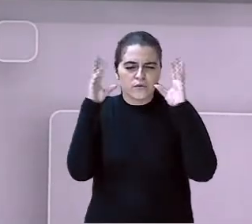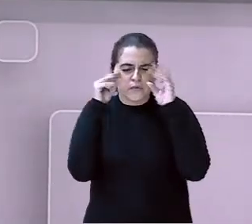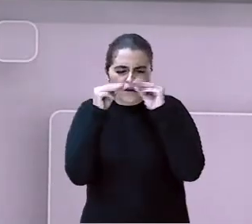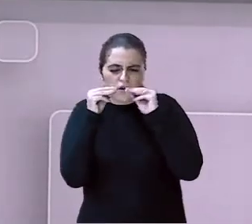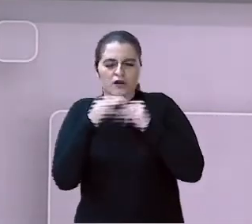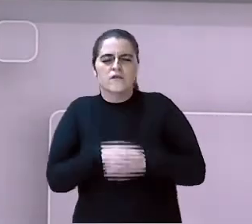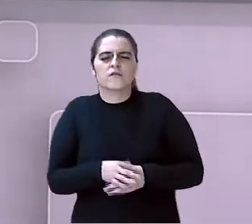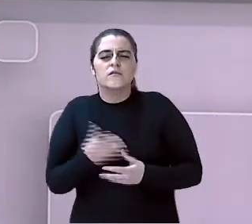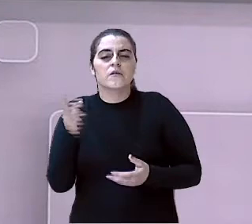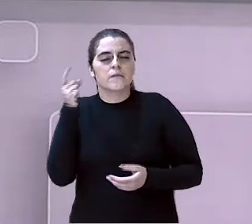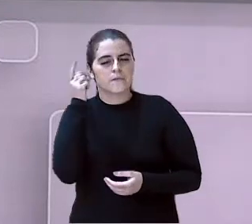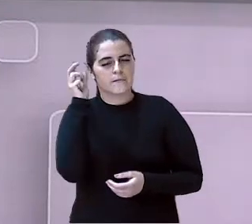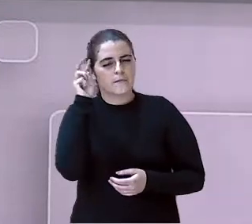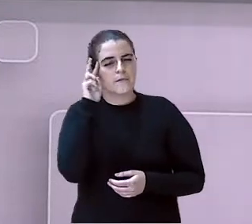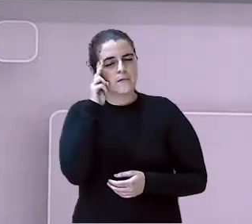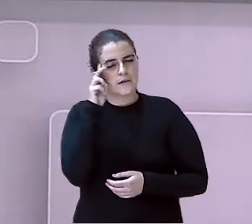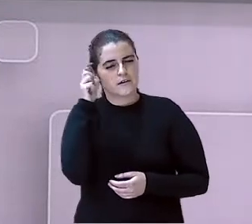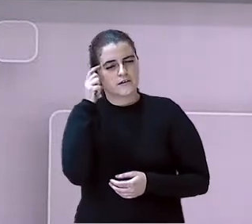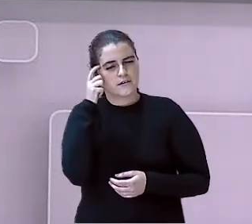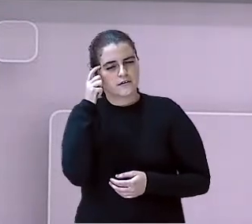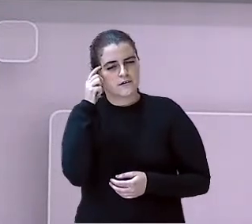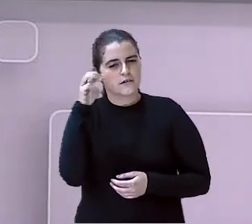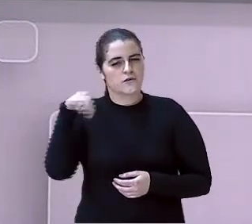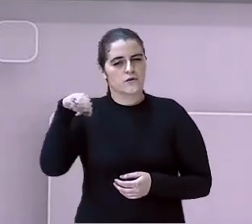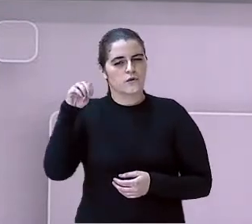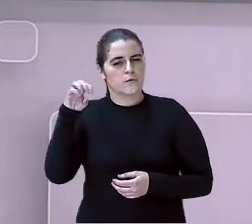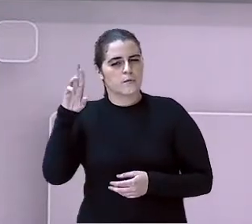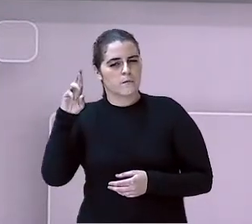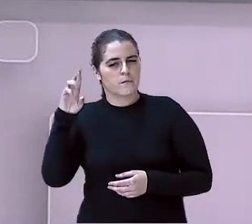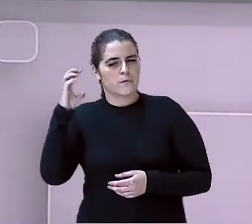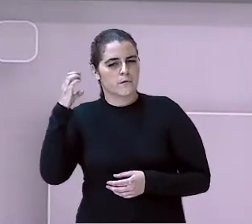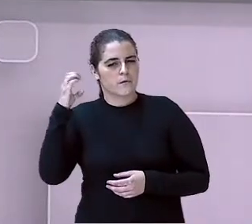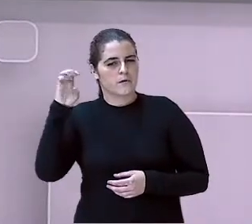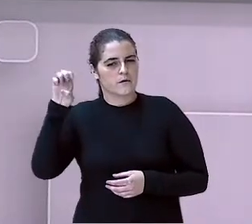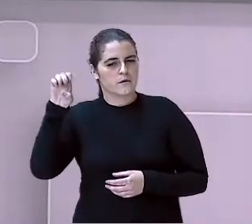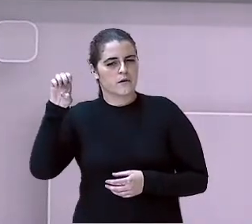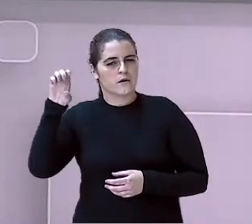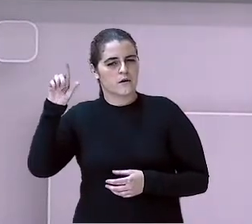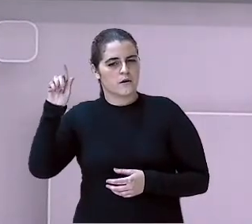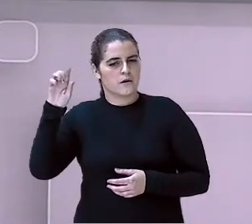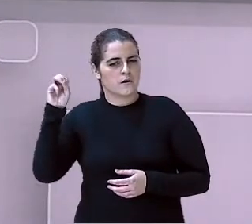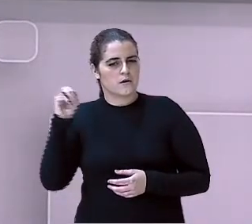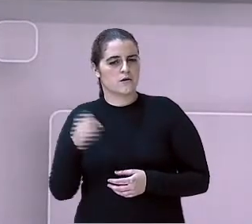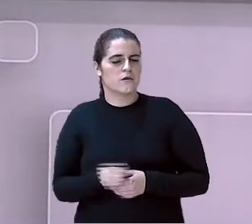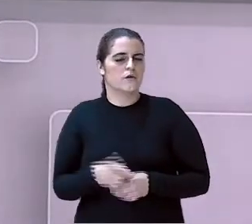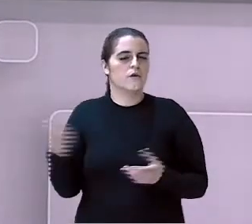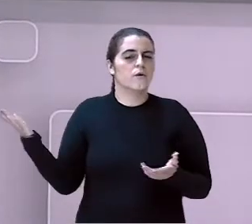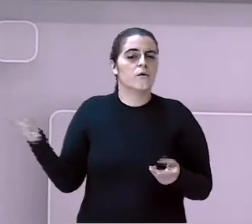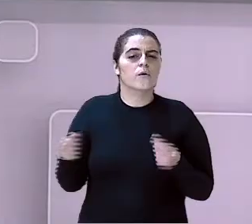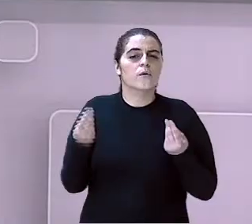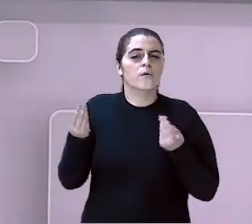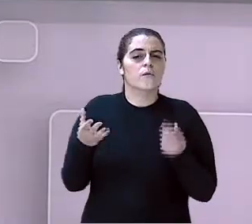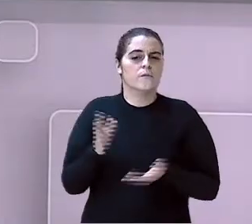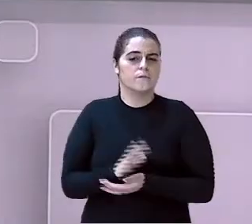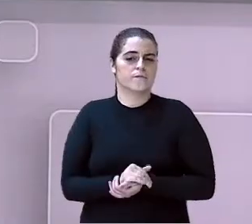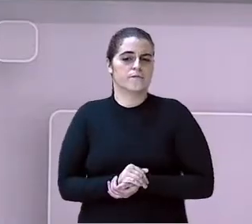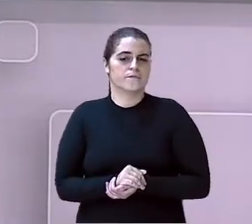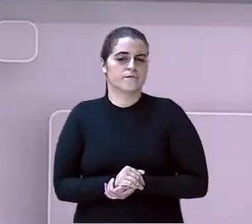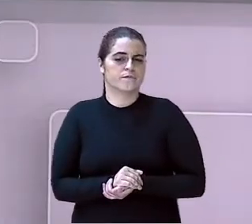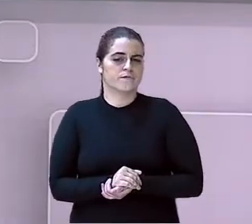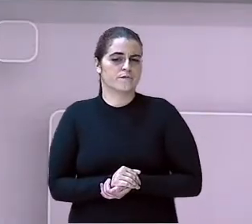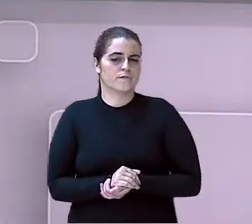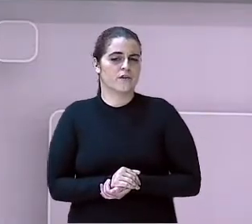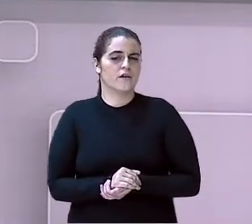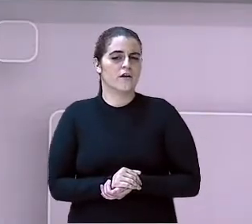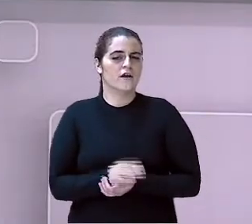a floresta toda escura, como ele ia conseguir se alimentar e voar tranquilamente, sem bater em nada, sem se machucar,